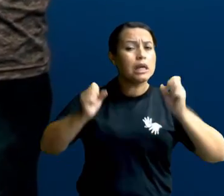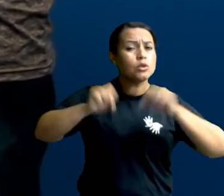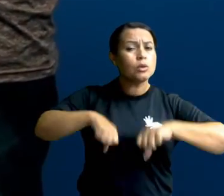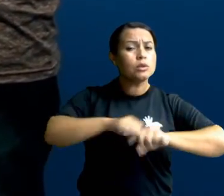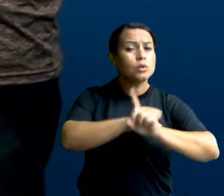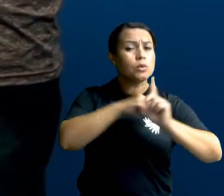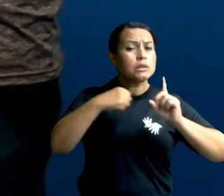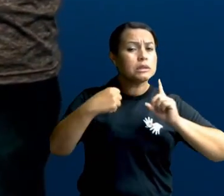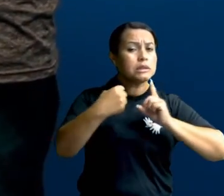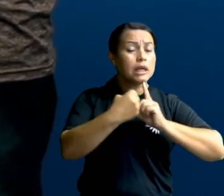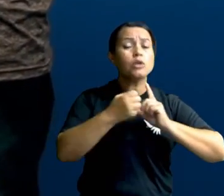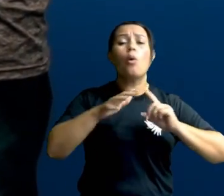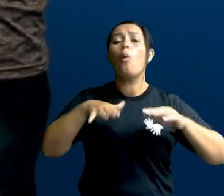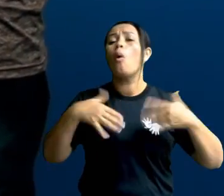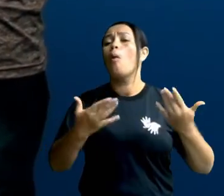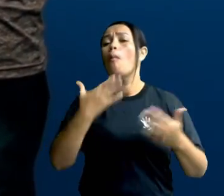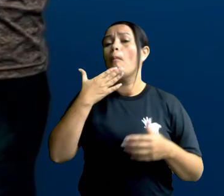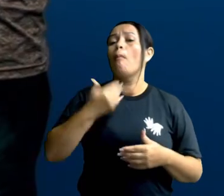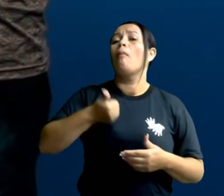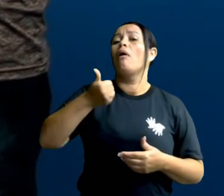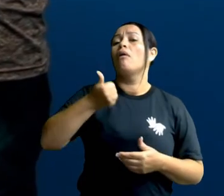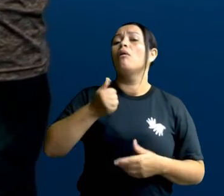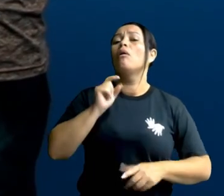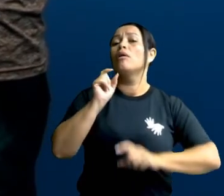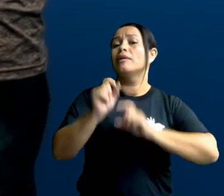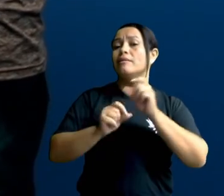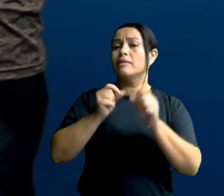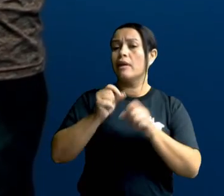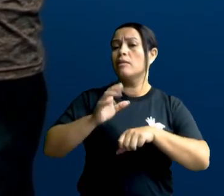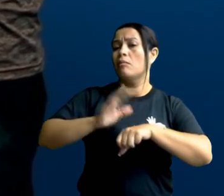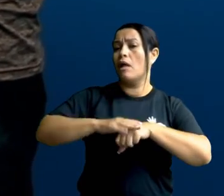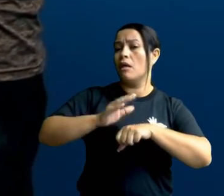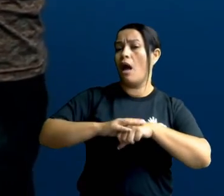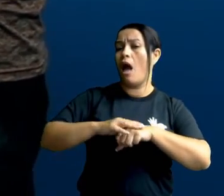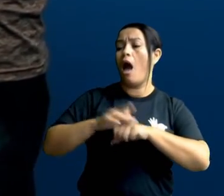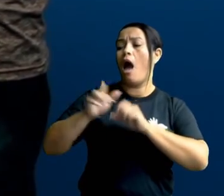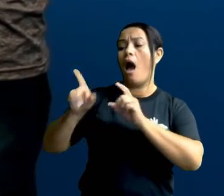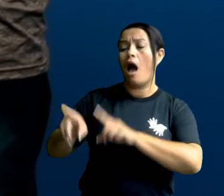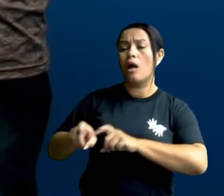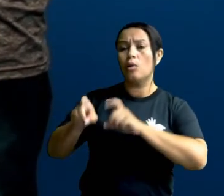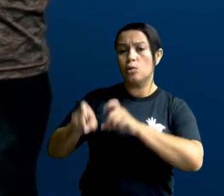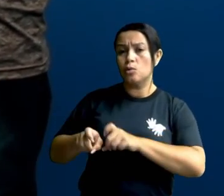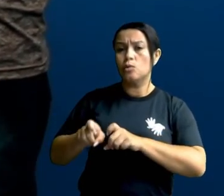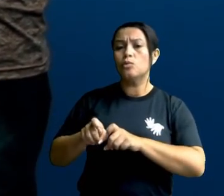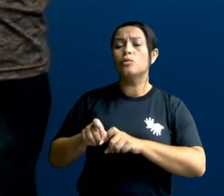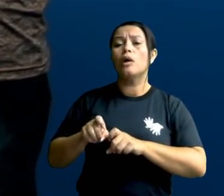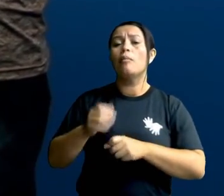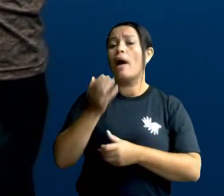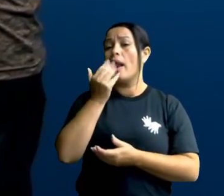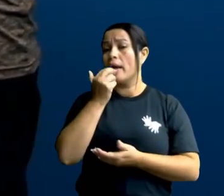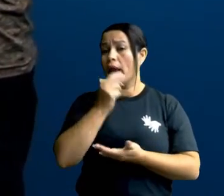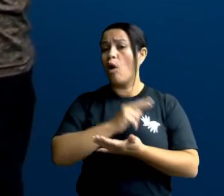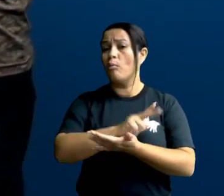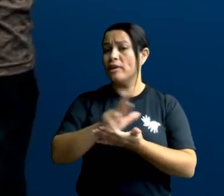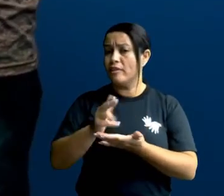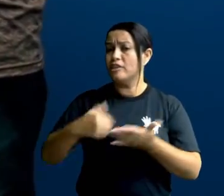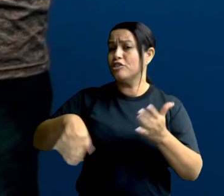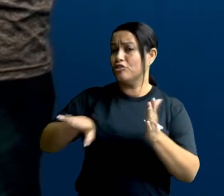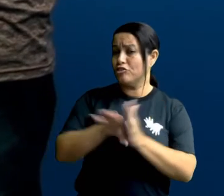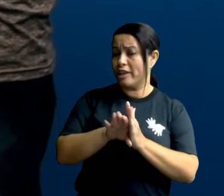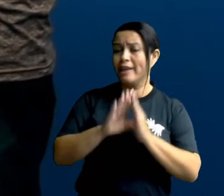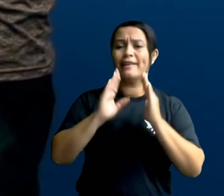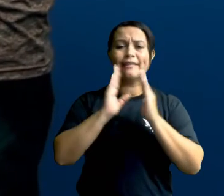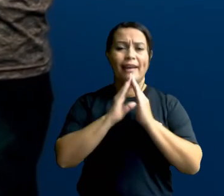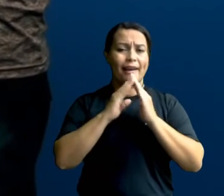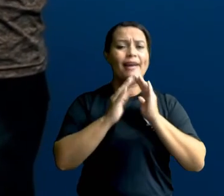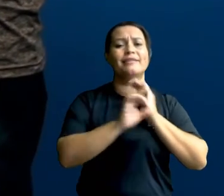sociais, qual é a melhor forma de praticar a agricultura, né, os incentivos, para que esse alimento chegue em melhor